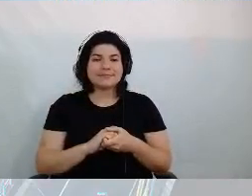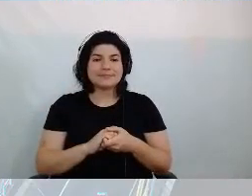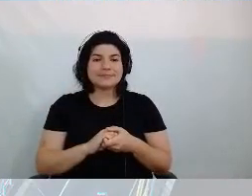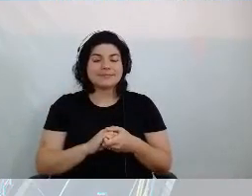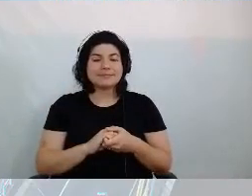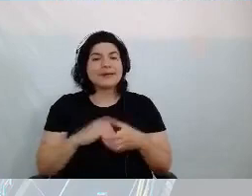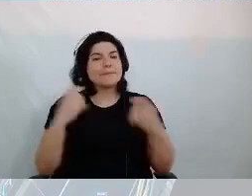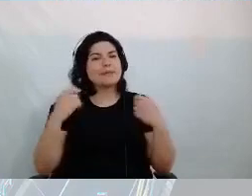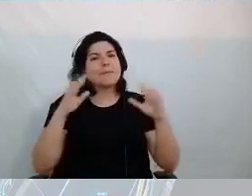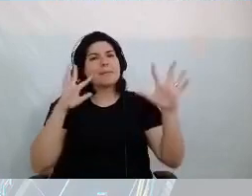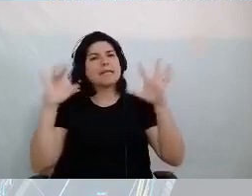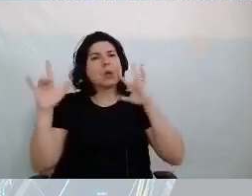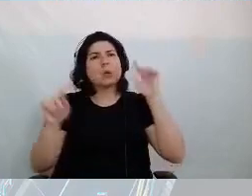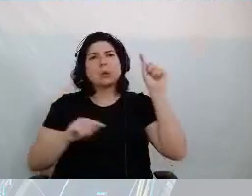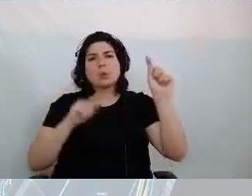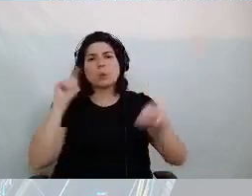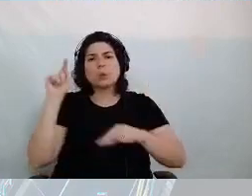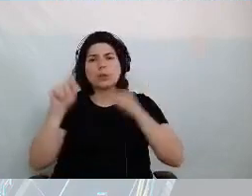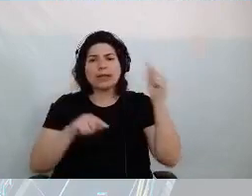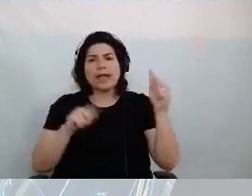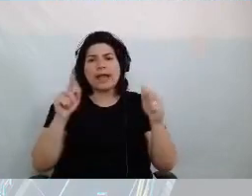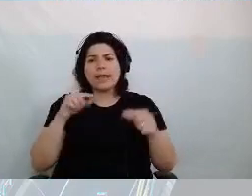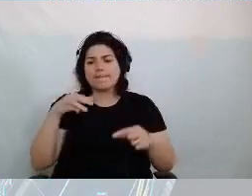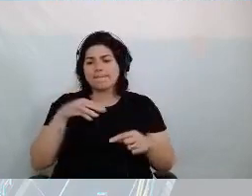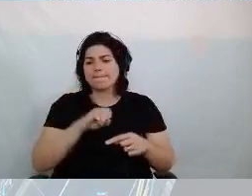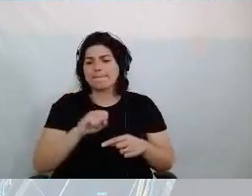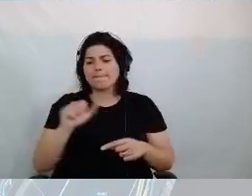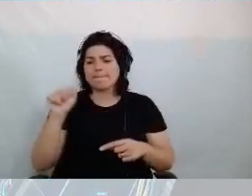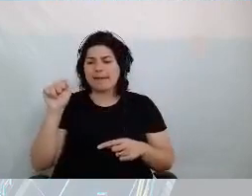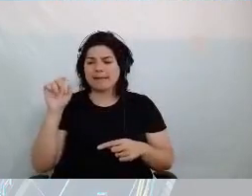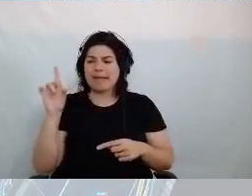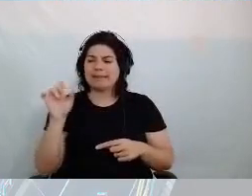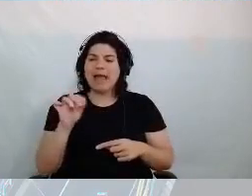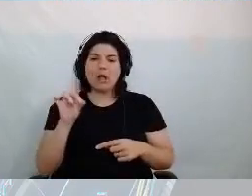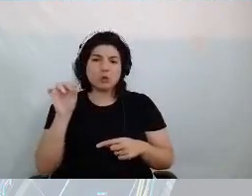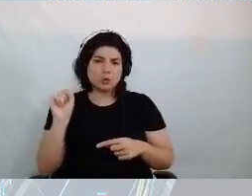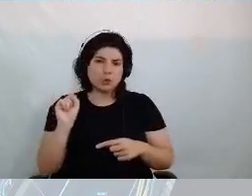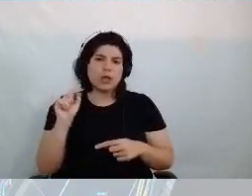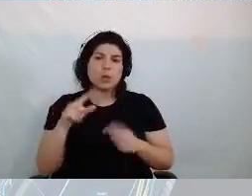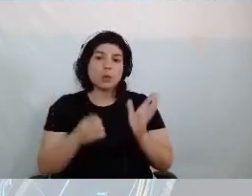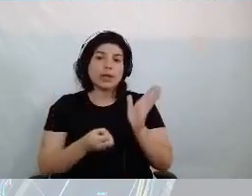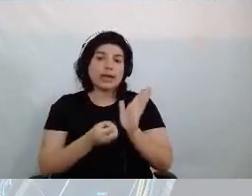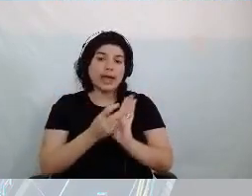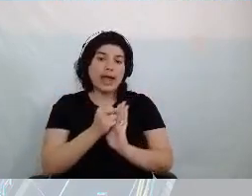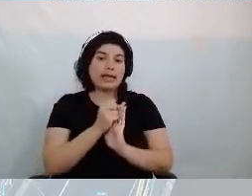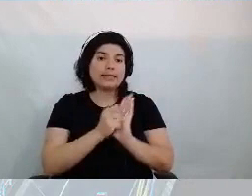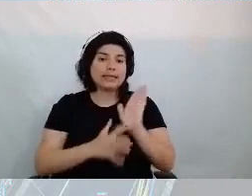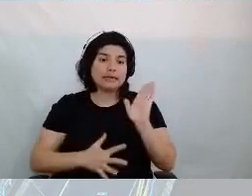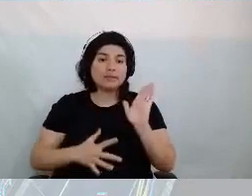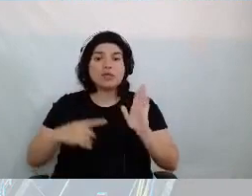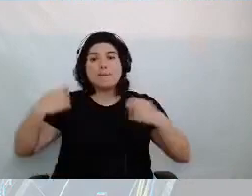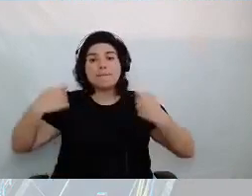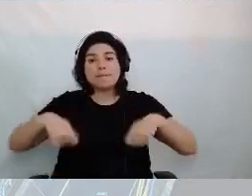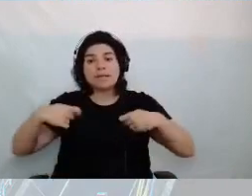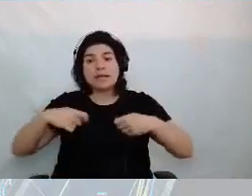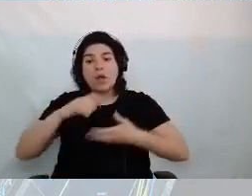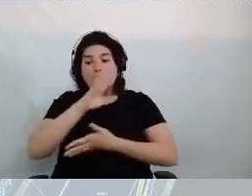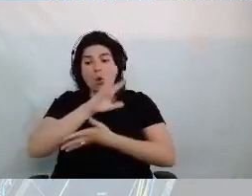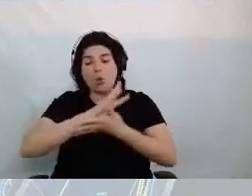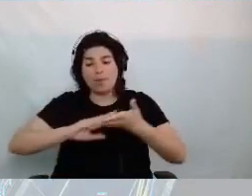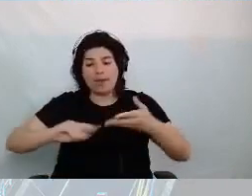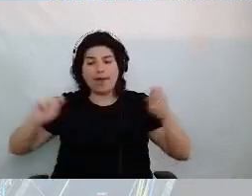preciso pensar com relação à massa de dados? É que eu vou criar um script que ele precisa ser reproduzível. Quando a gente está trabalhando